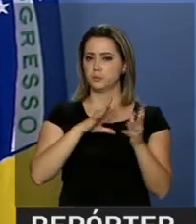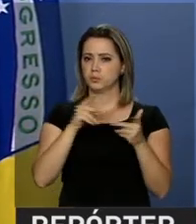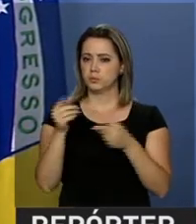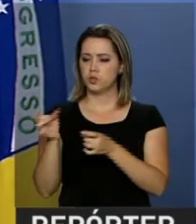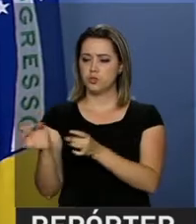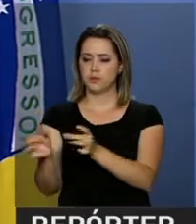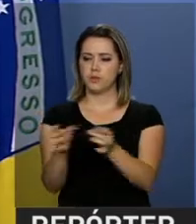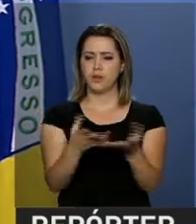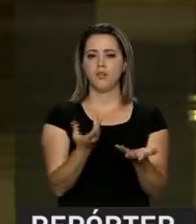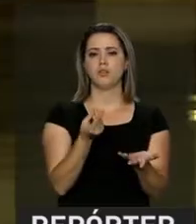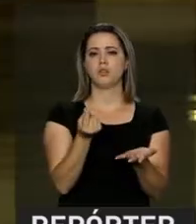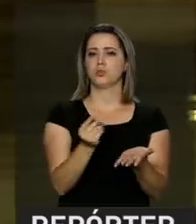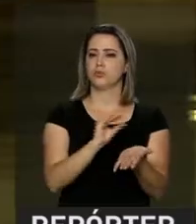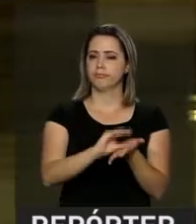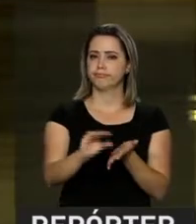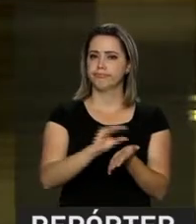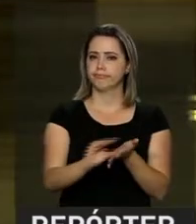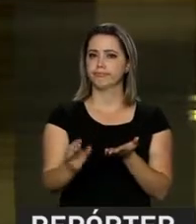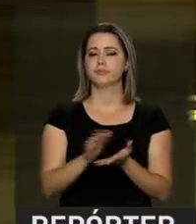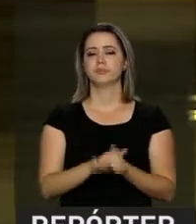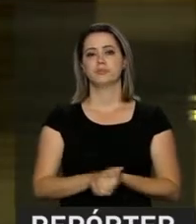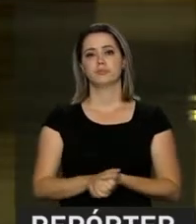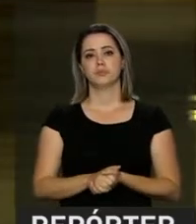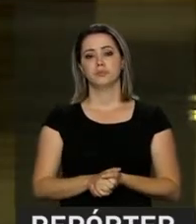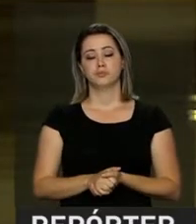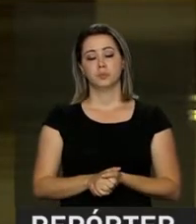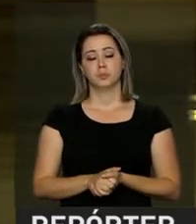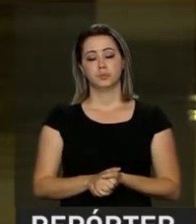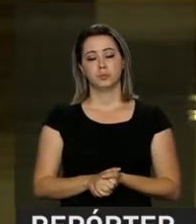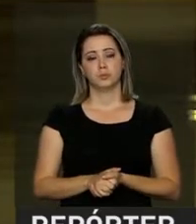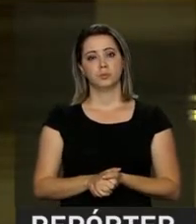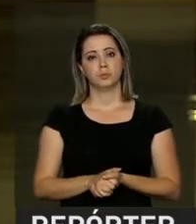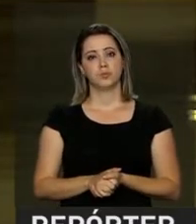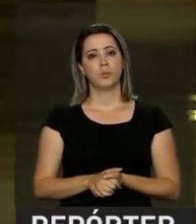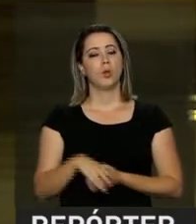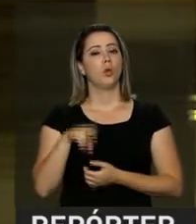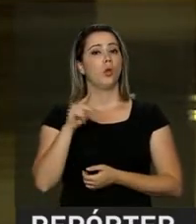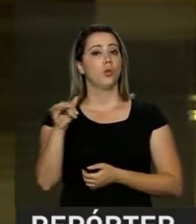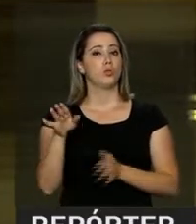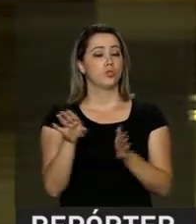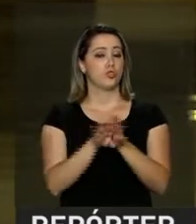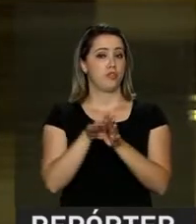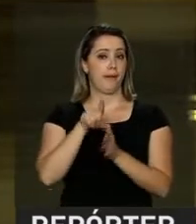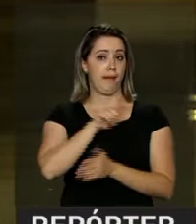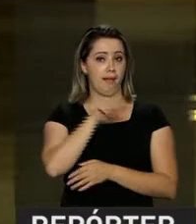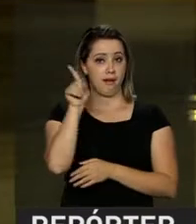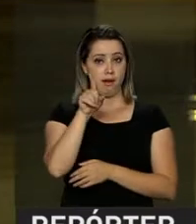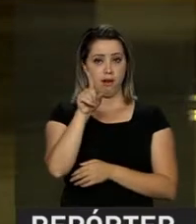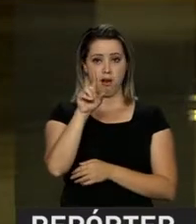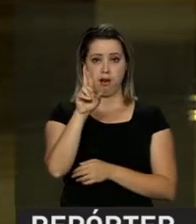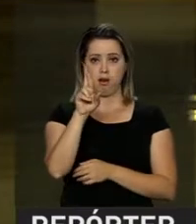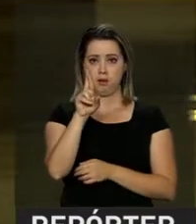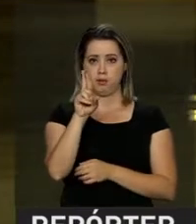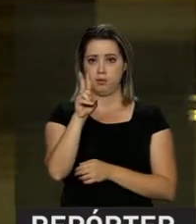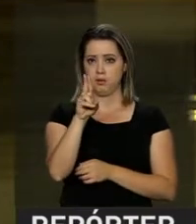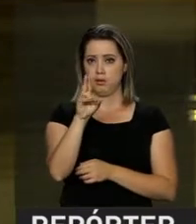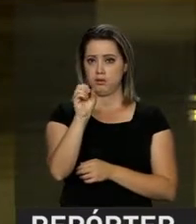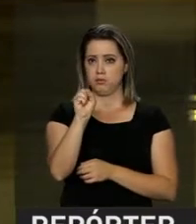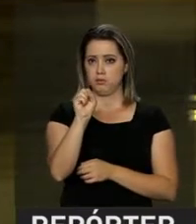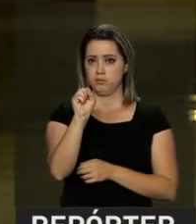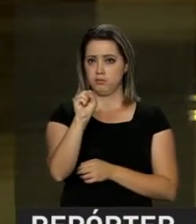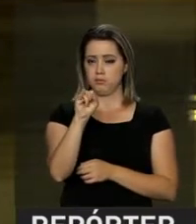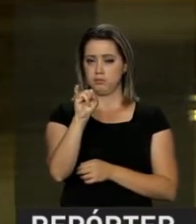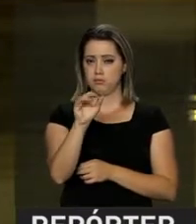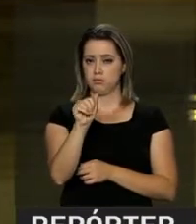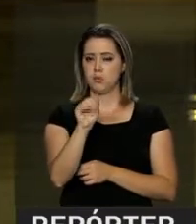e de investimentos no dia da chegada à rússia o presidente michel temer já terá uma uma